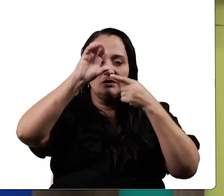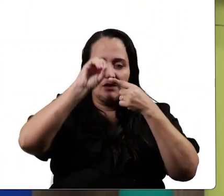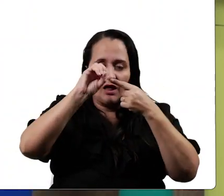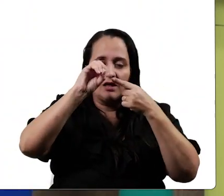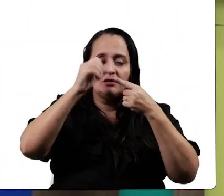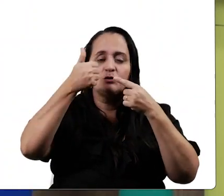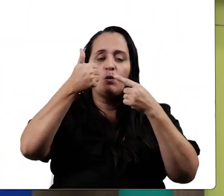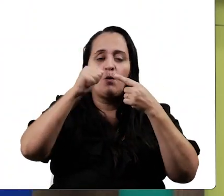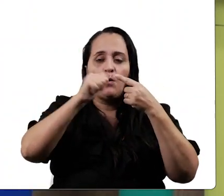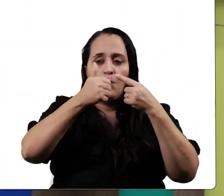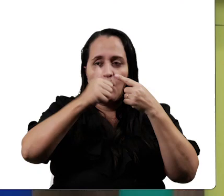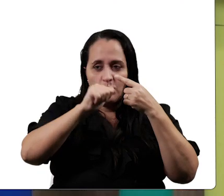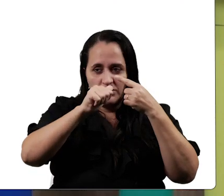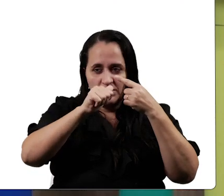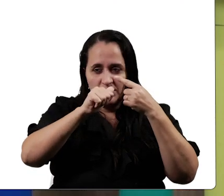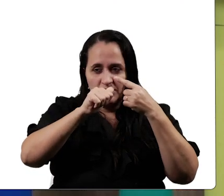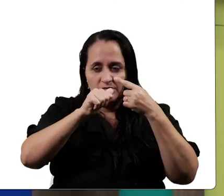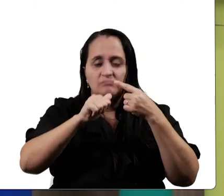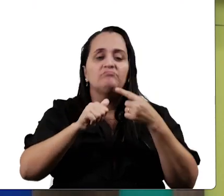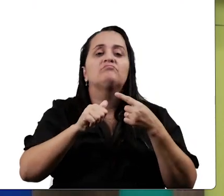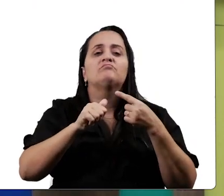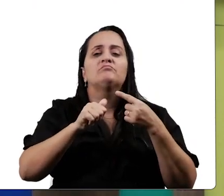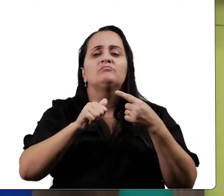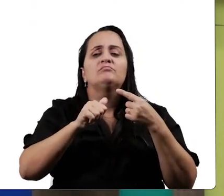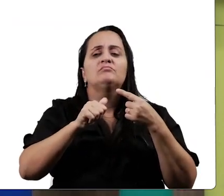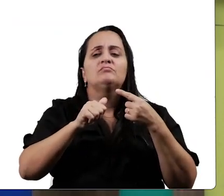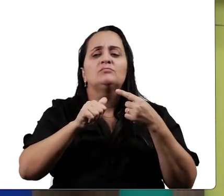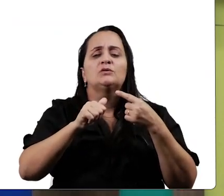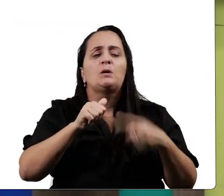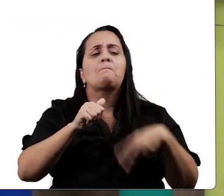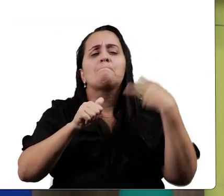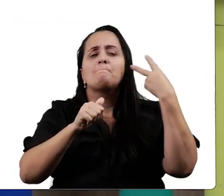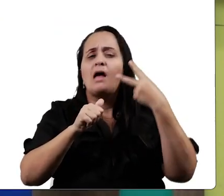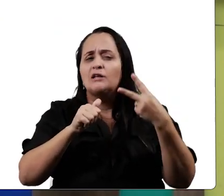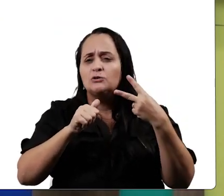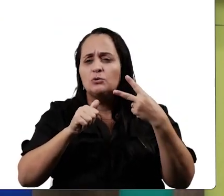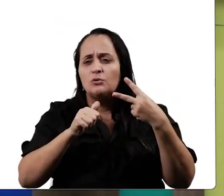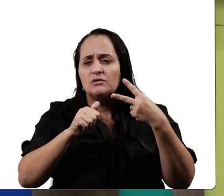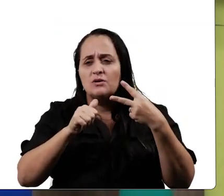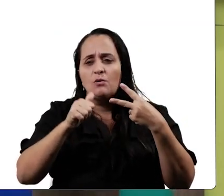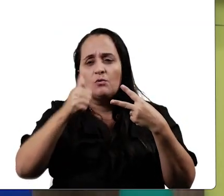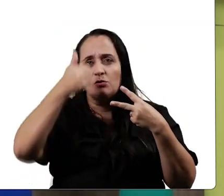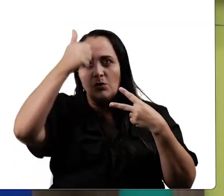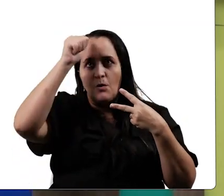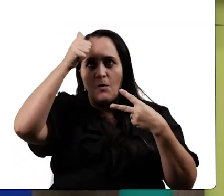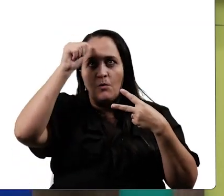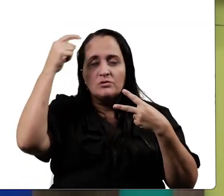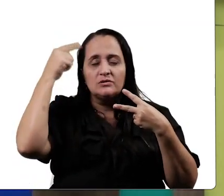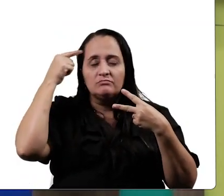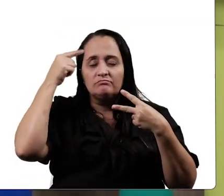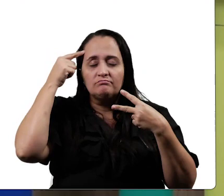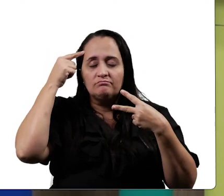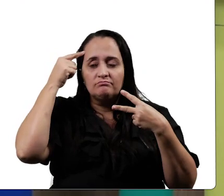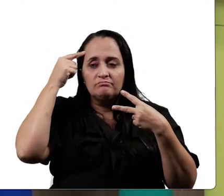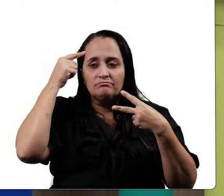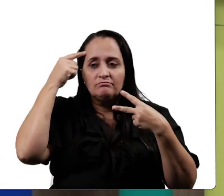9 10 11 11 + 2 lembra